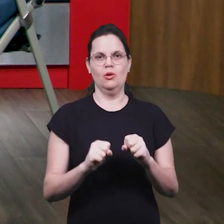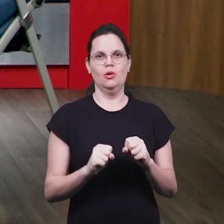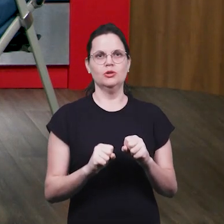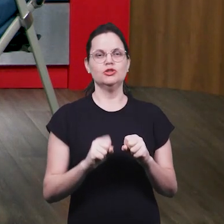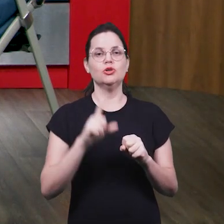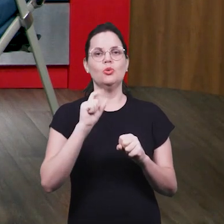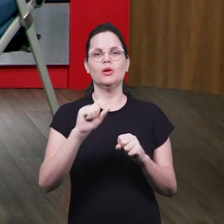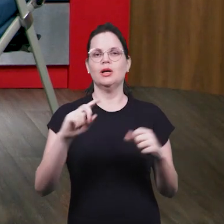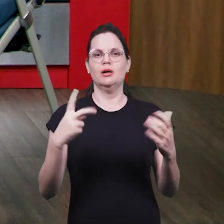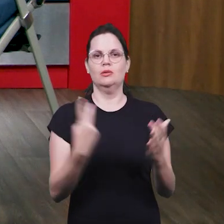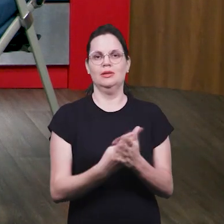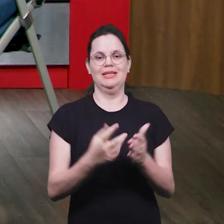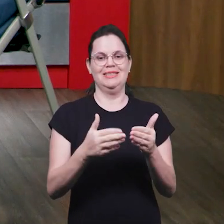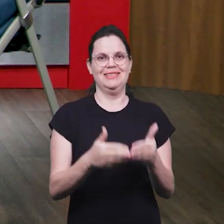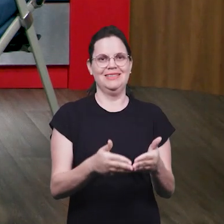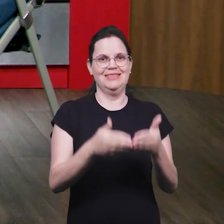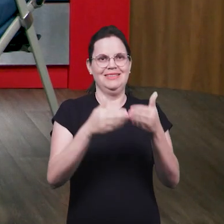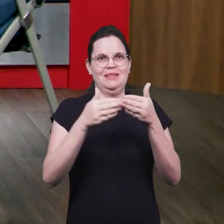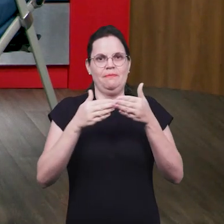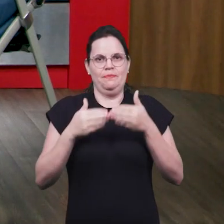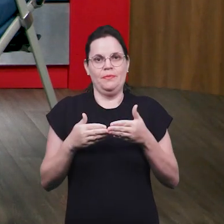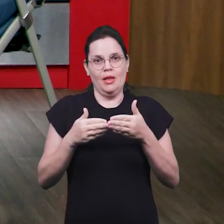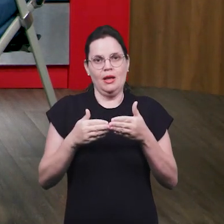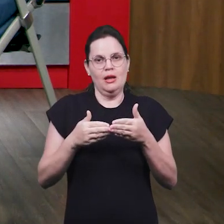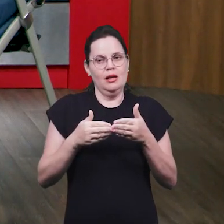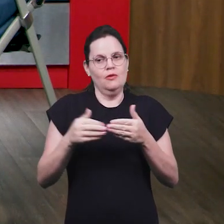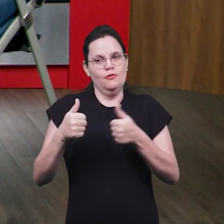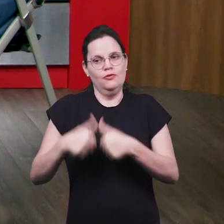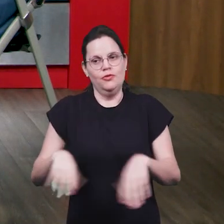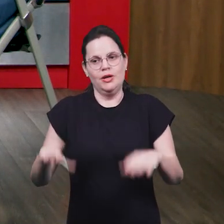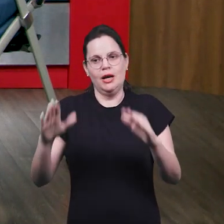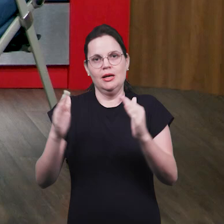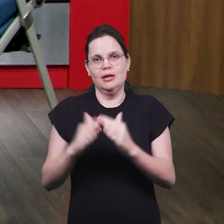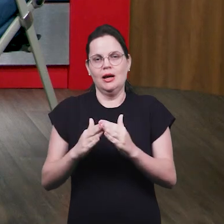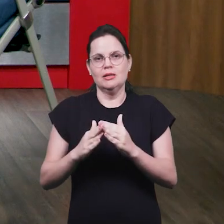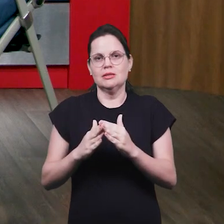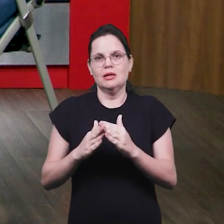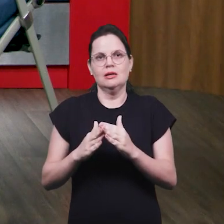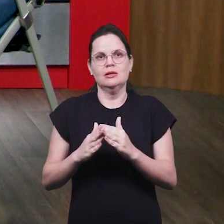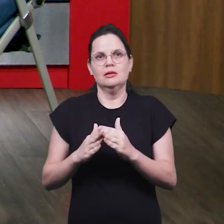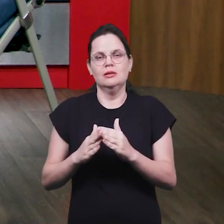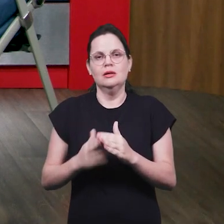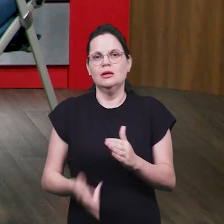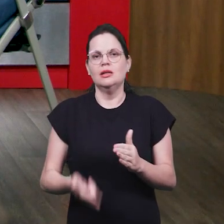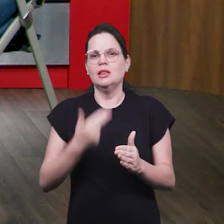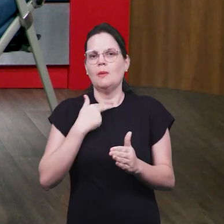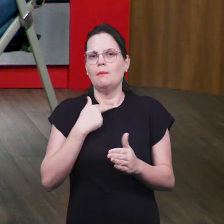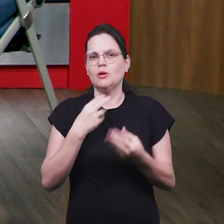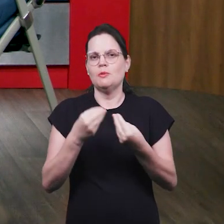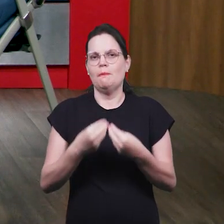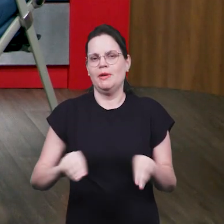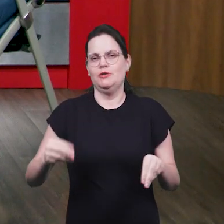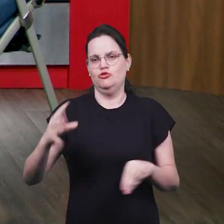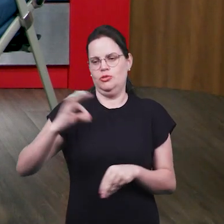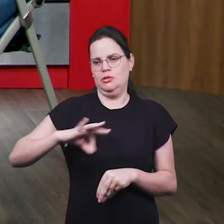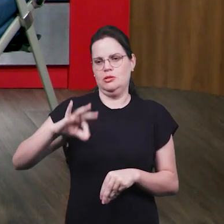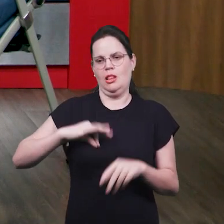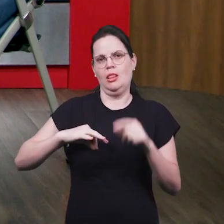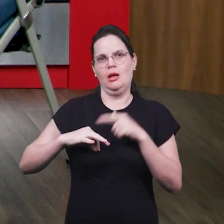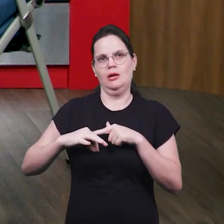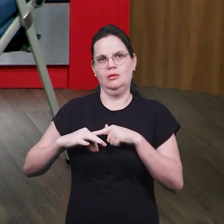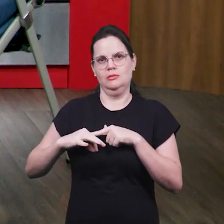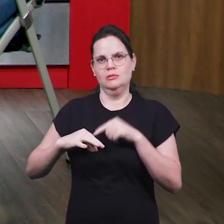ambiente insalubre sem o prejuízo da redução do salário, sem ter prejuízo do salário dela, porque ela antes recebia um